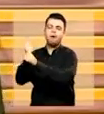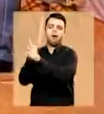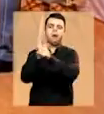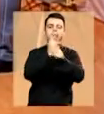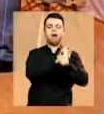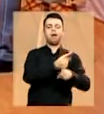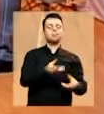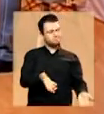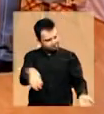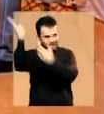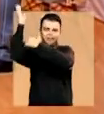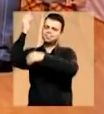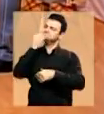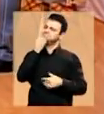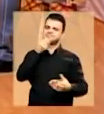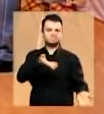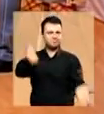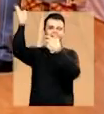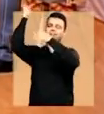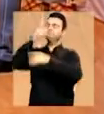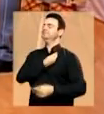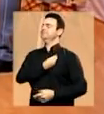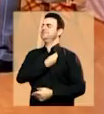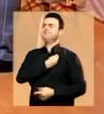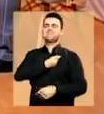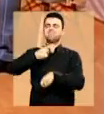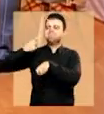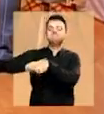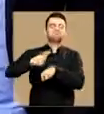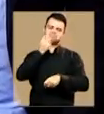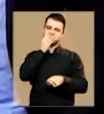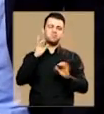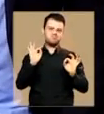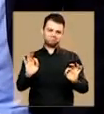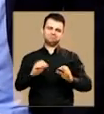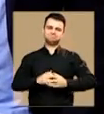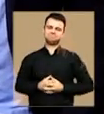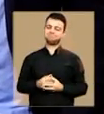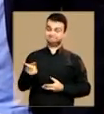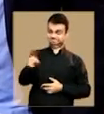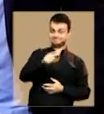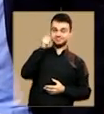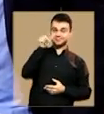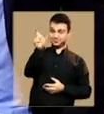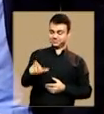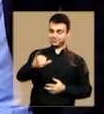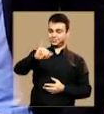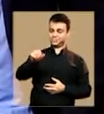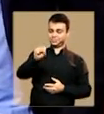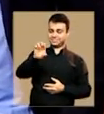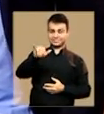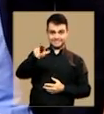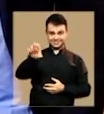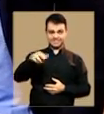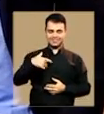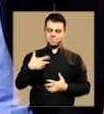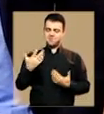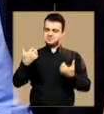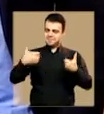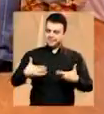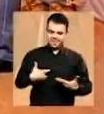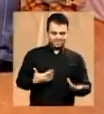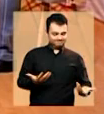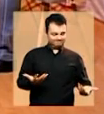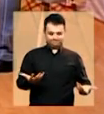vai. Vai viver isso, né? Com certeza. E Josi? Eu não tenho nem o que falar.